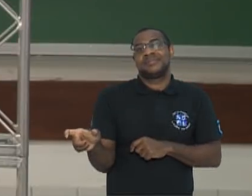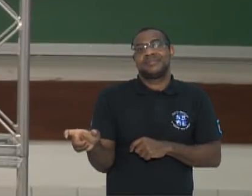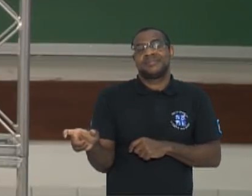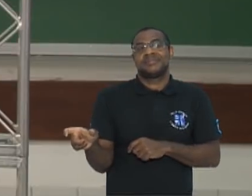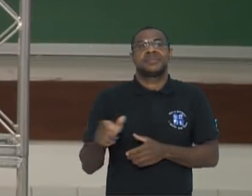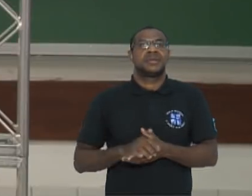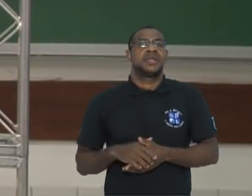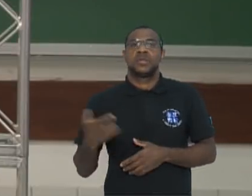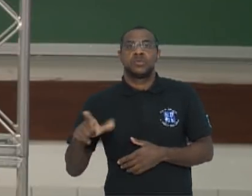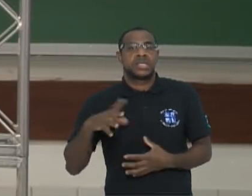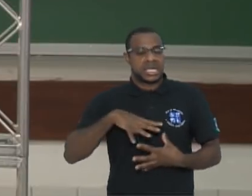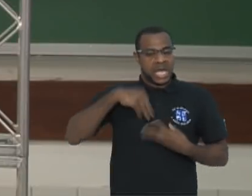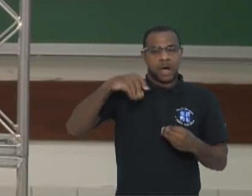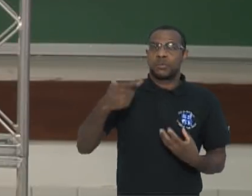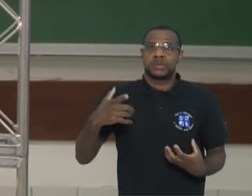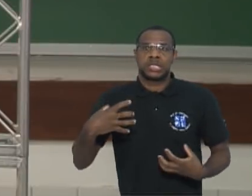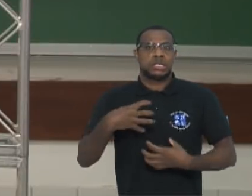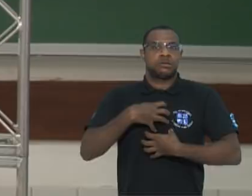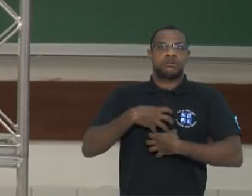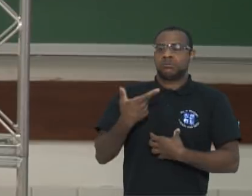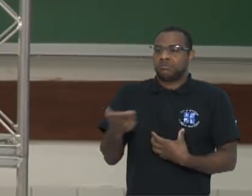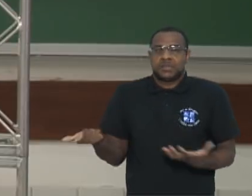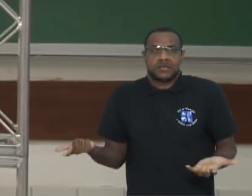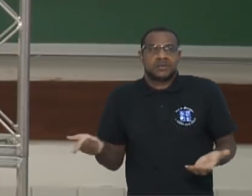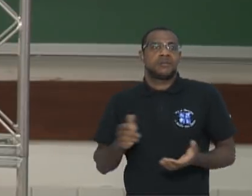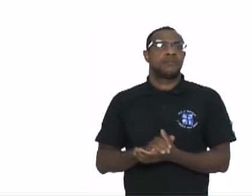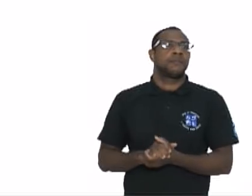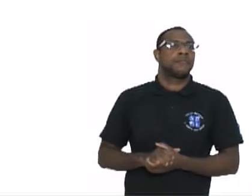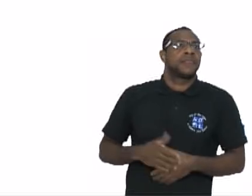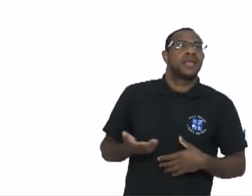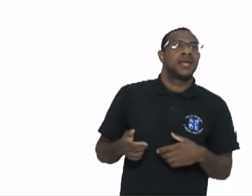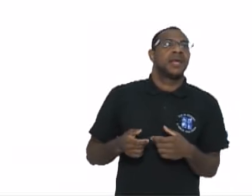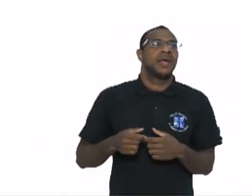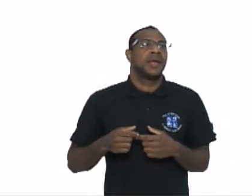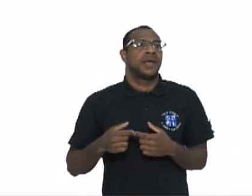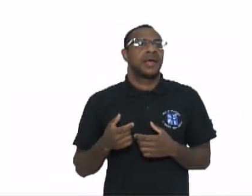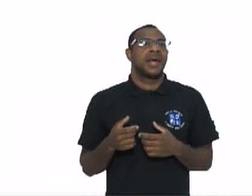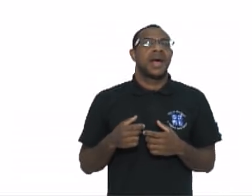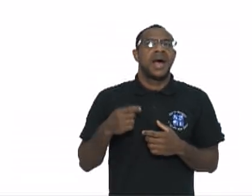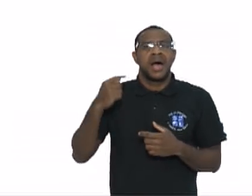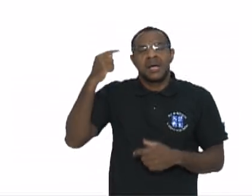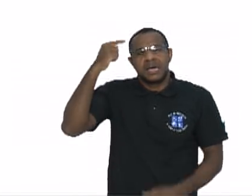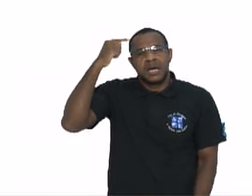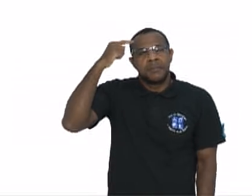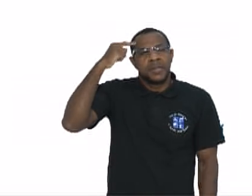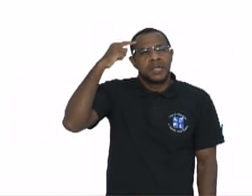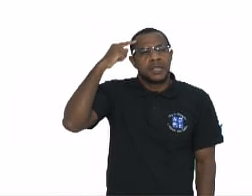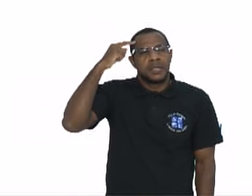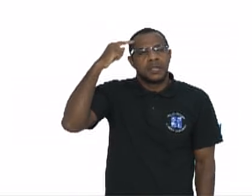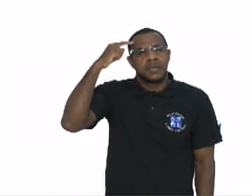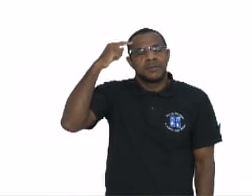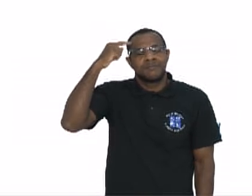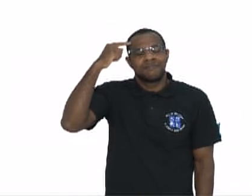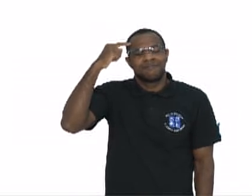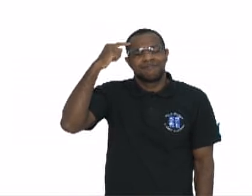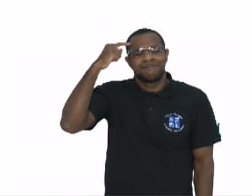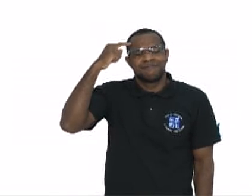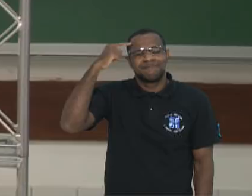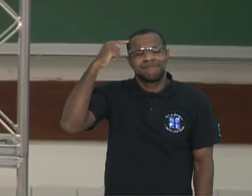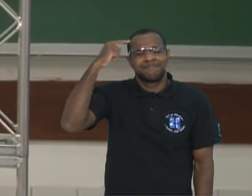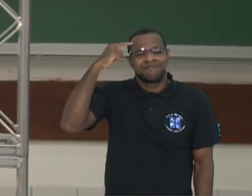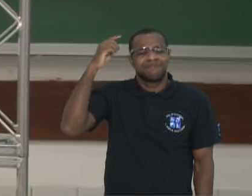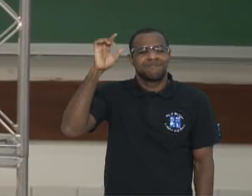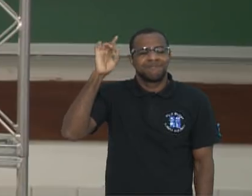tem sensações, não tem sentimentos. E a cabeça da menina flamejava, como se somente a cabeça dela que